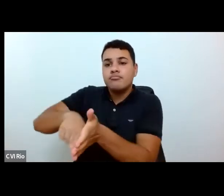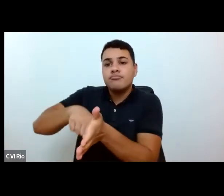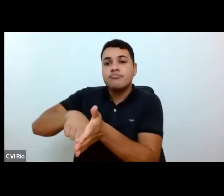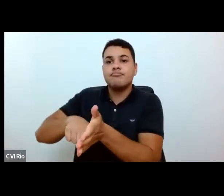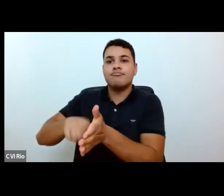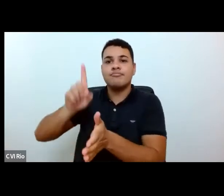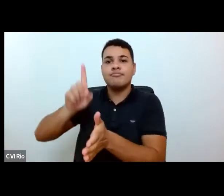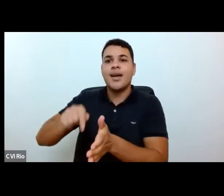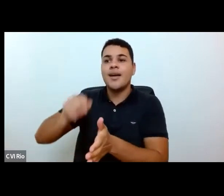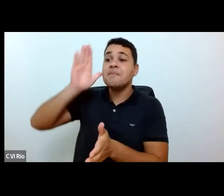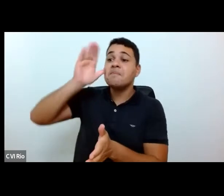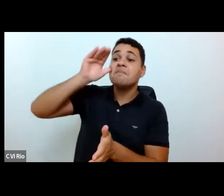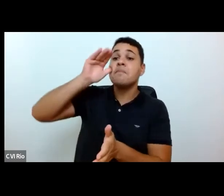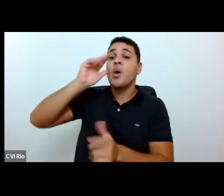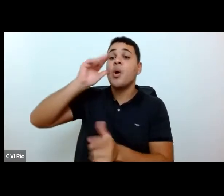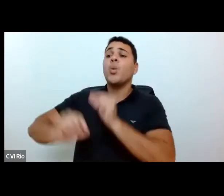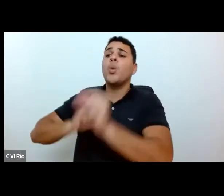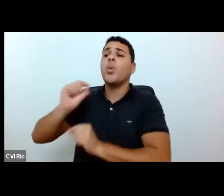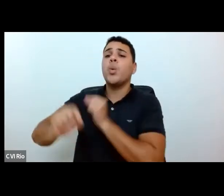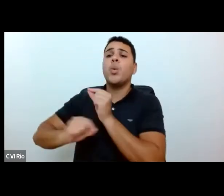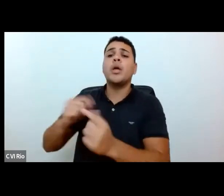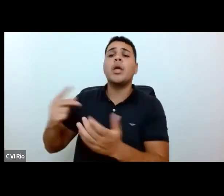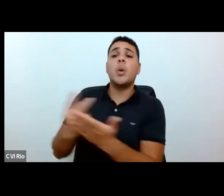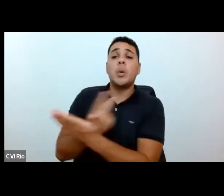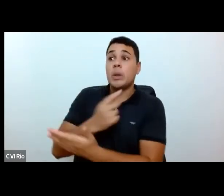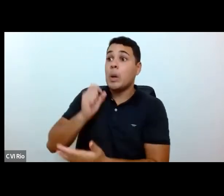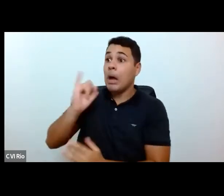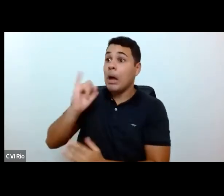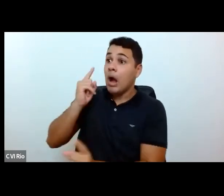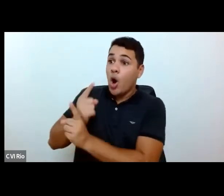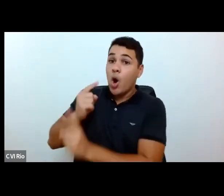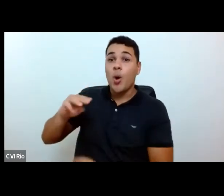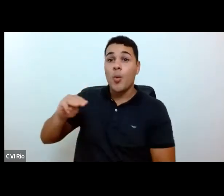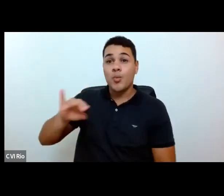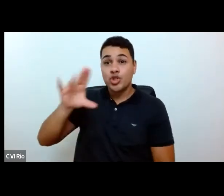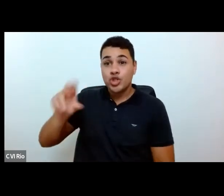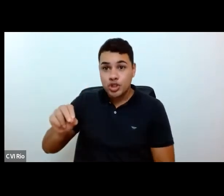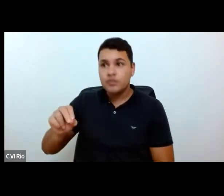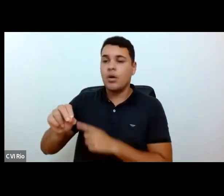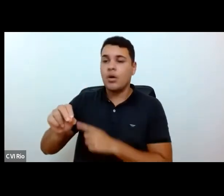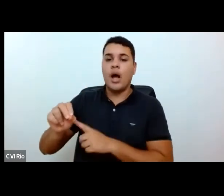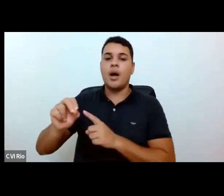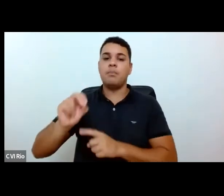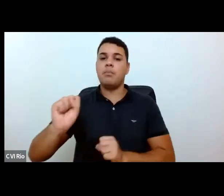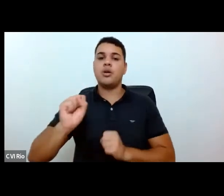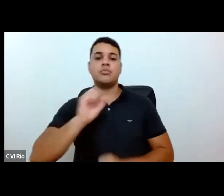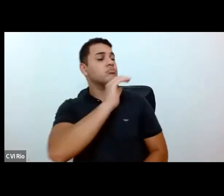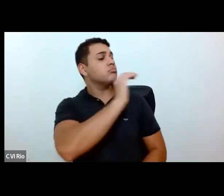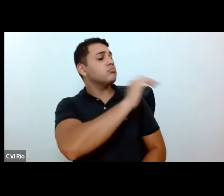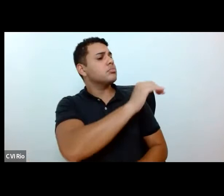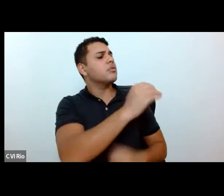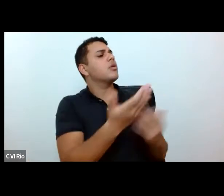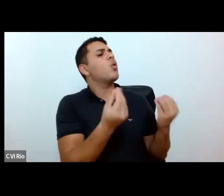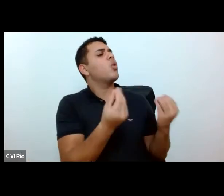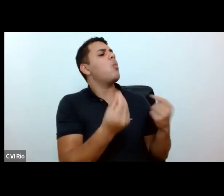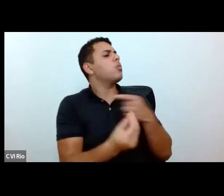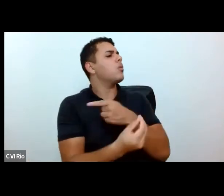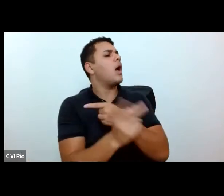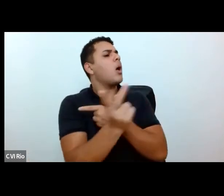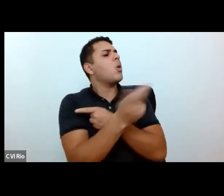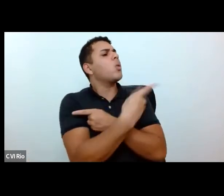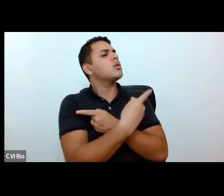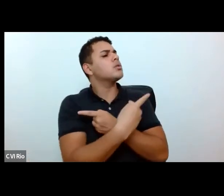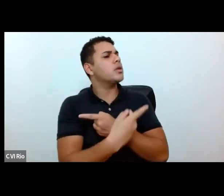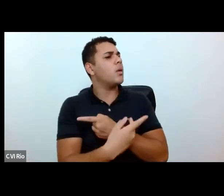autoridades, né, que possam reagir no combate à transfobia, né, à violência de gênero, feminicídio